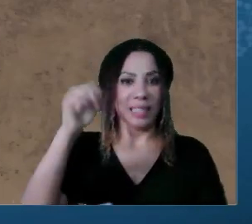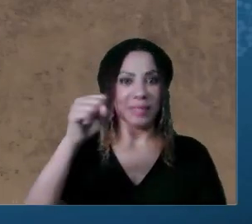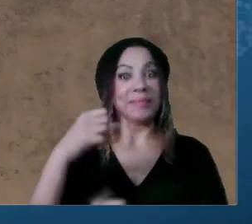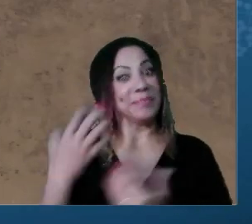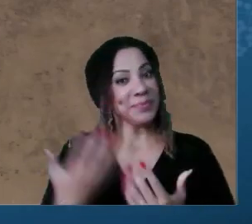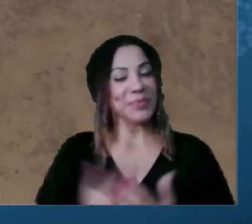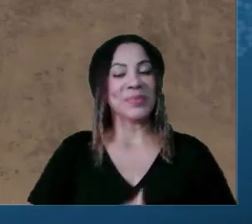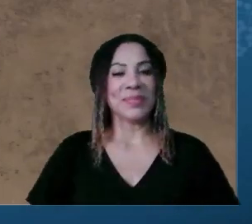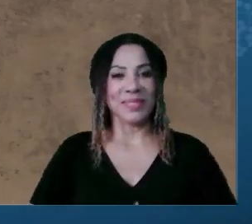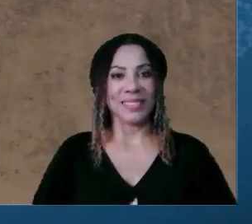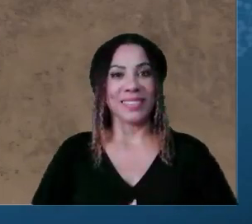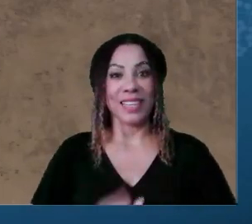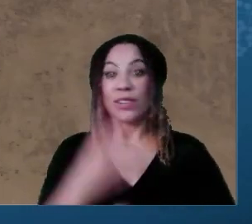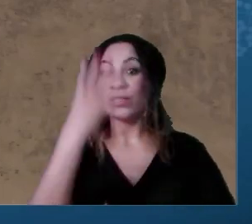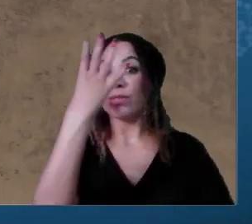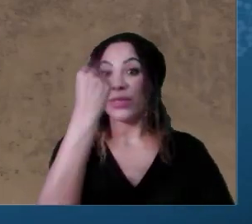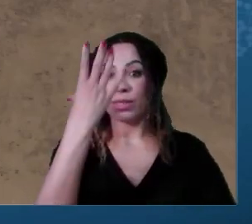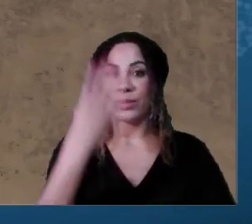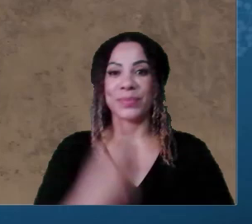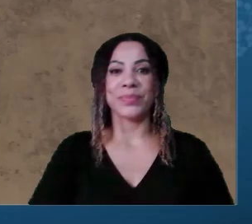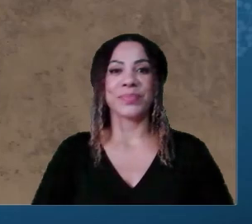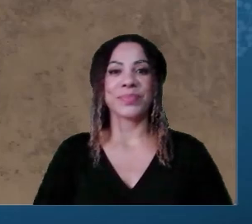A foto...